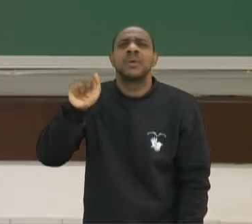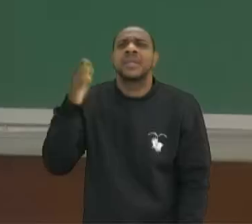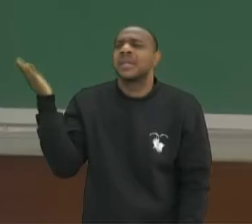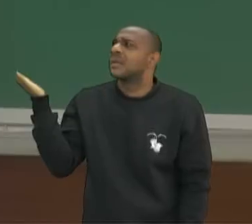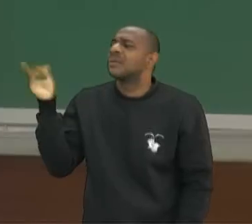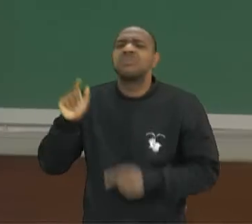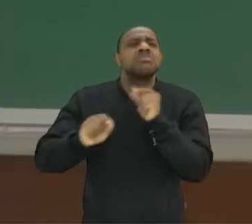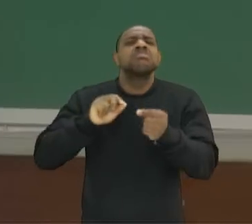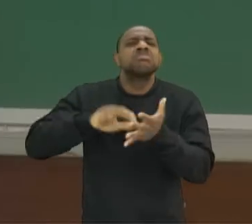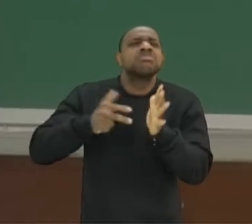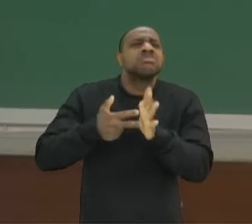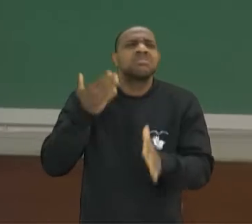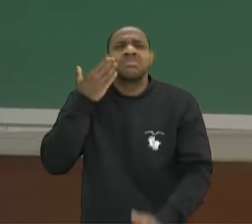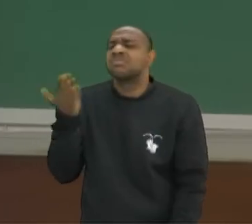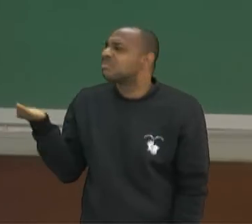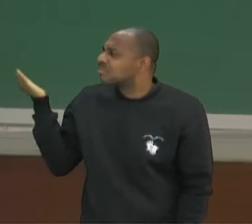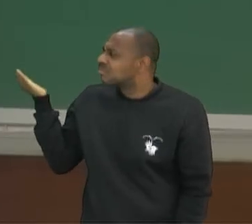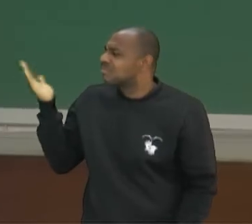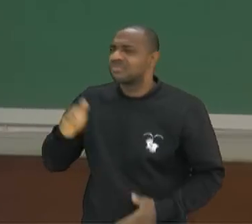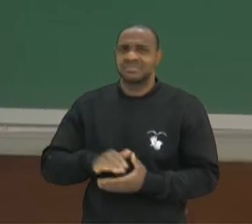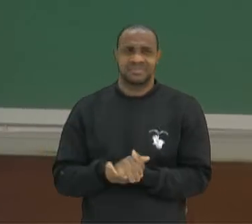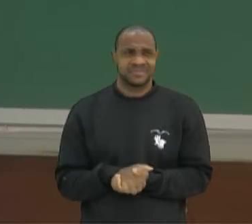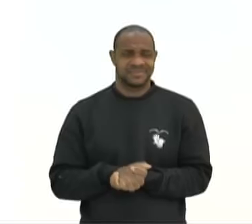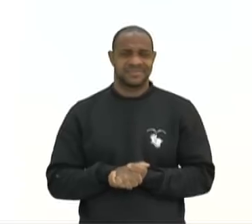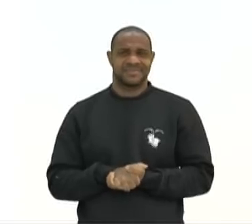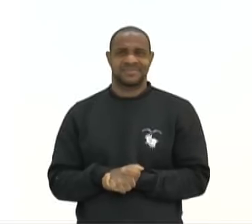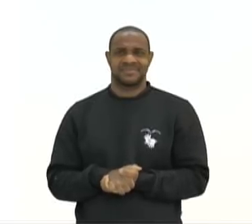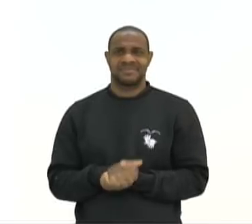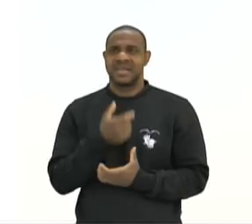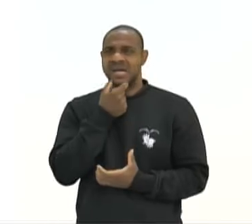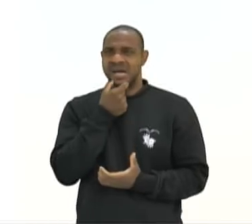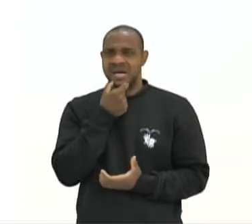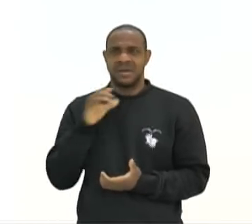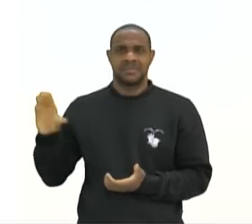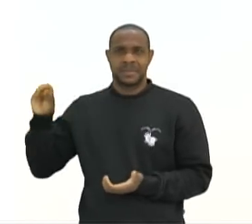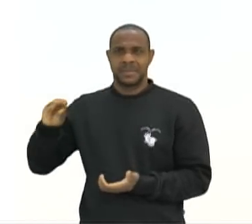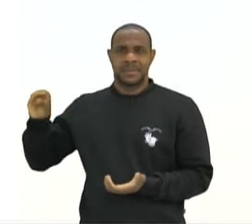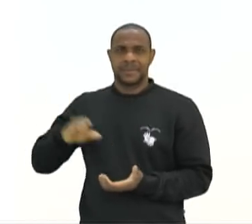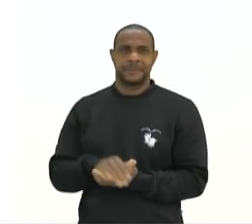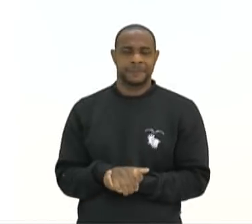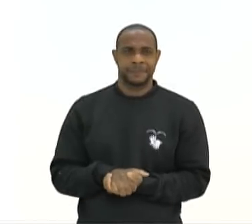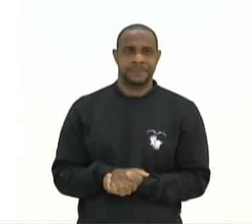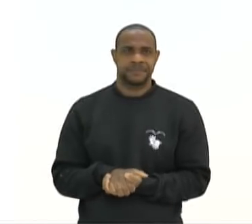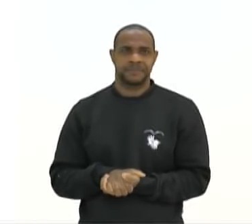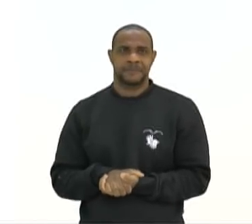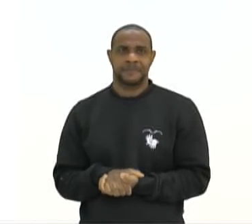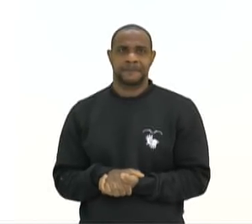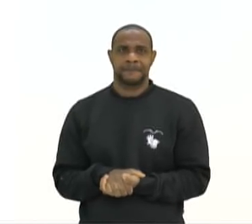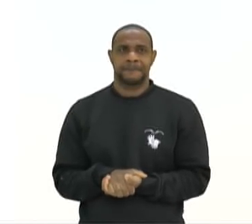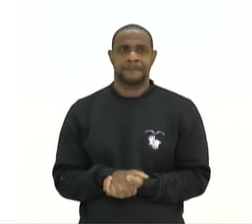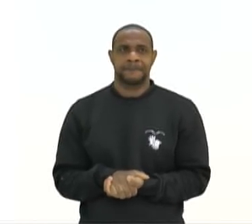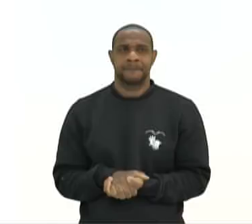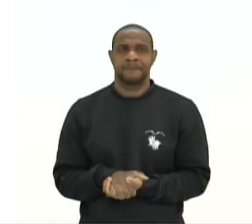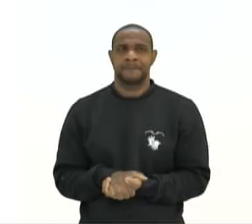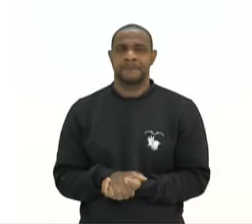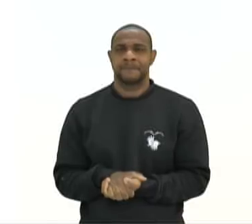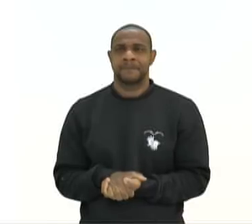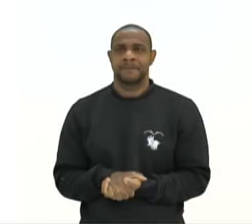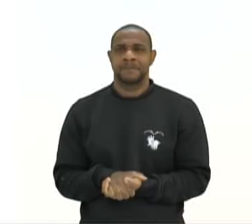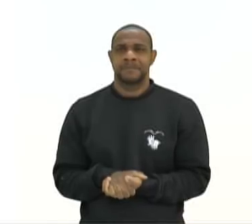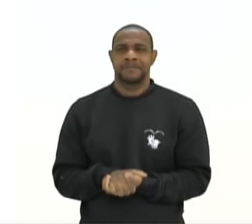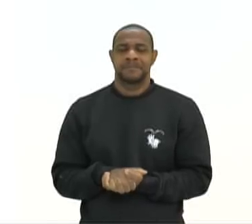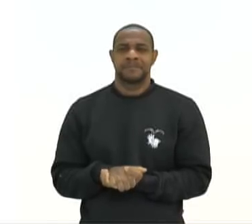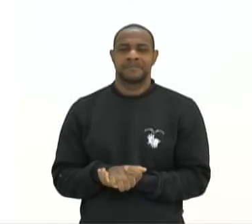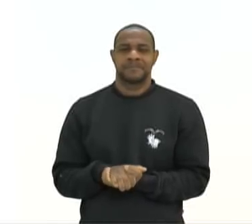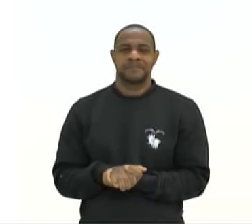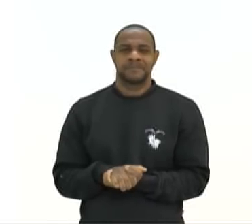teacher? Ok. A picture or description or imitation of a person or thing that exaggerates certain characteristics, especially